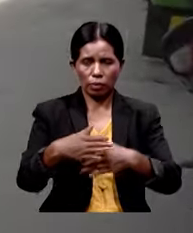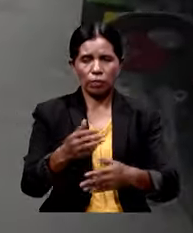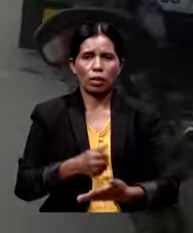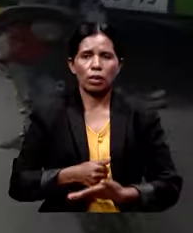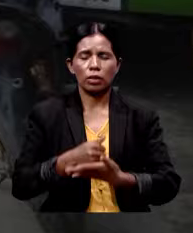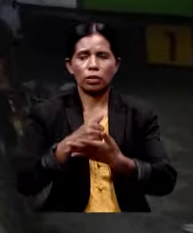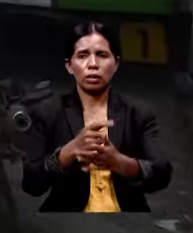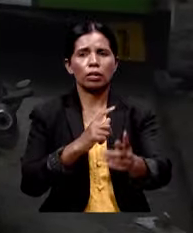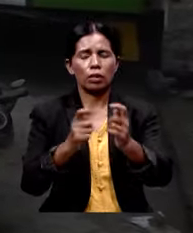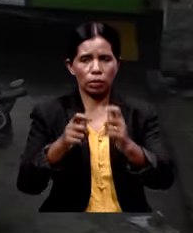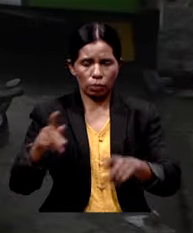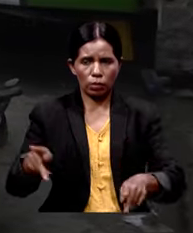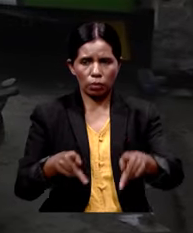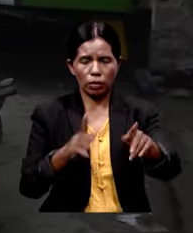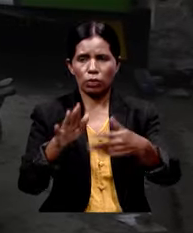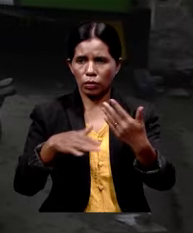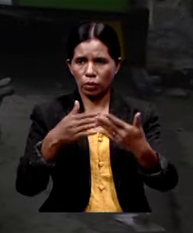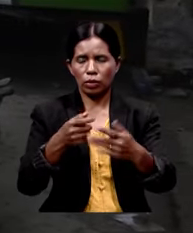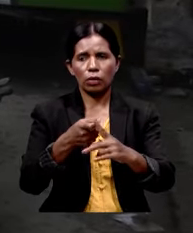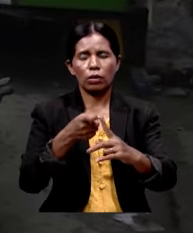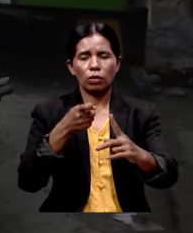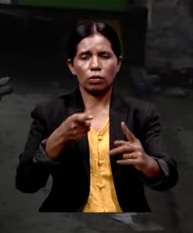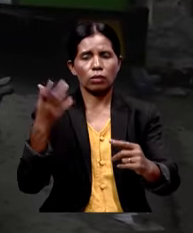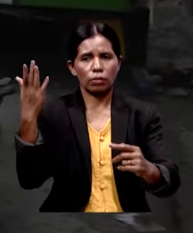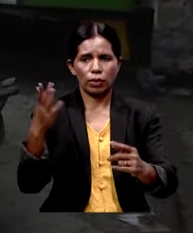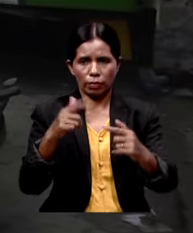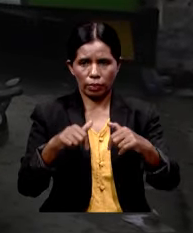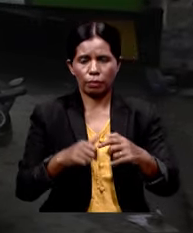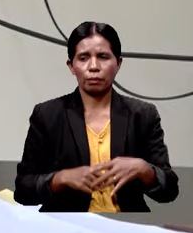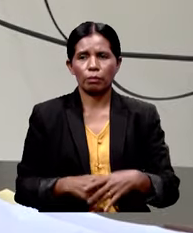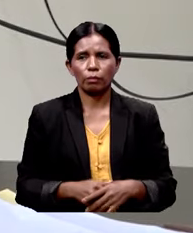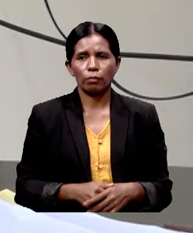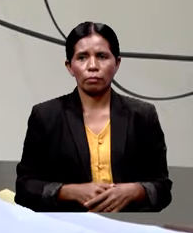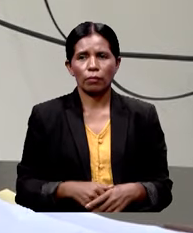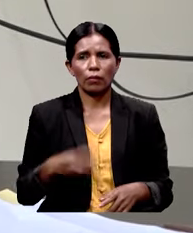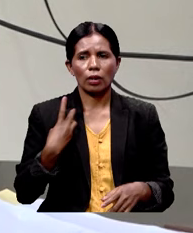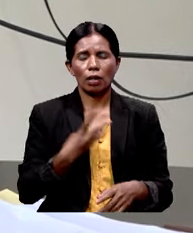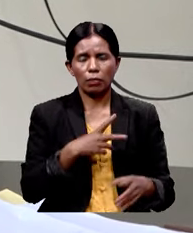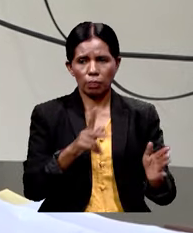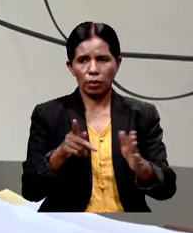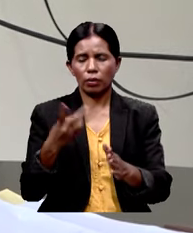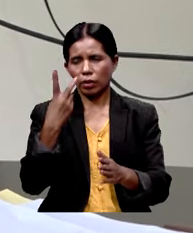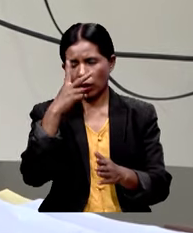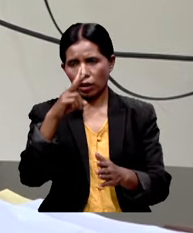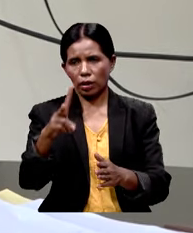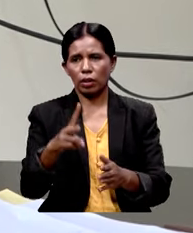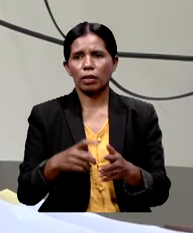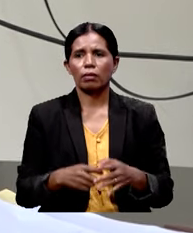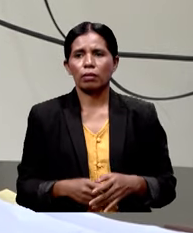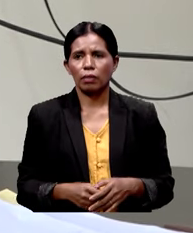facilita transporte público sira Rusi Ponta Leste nian. Nem plano também dar recata durante nem dar